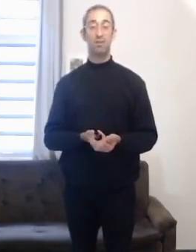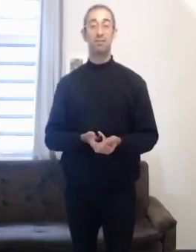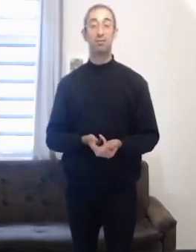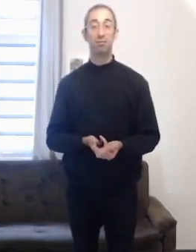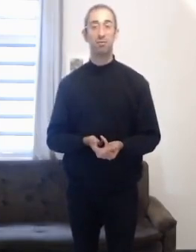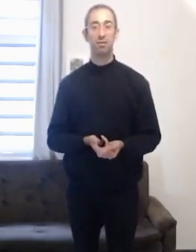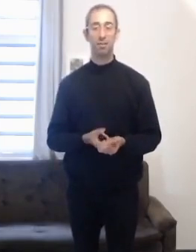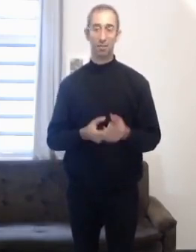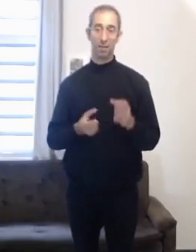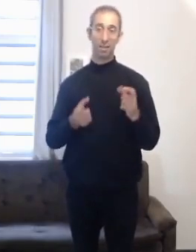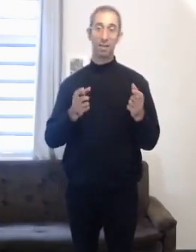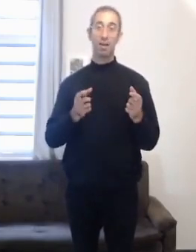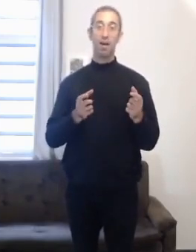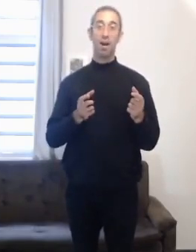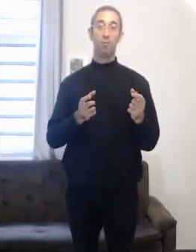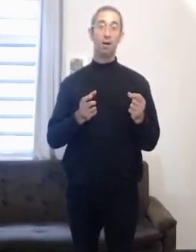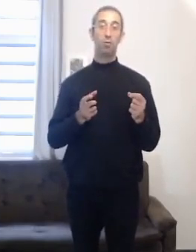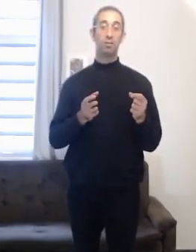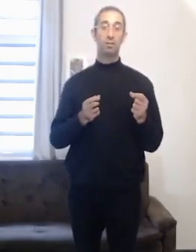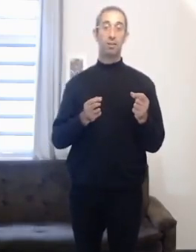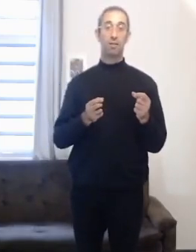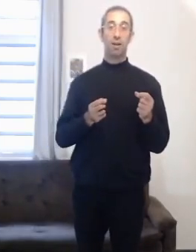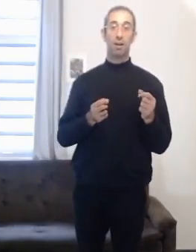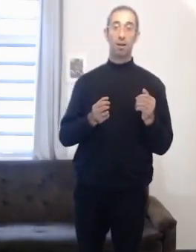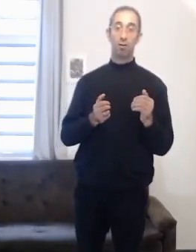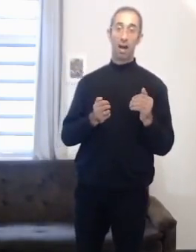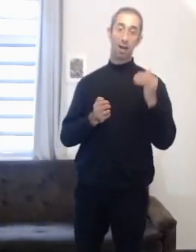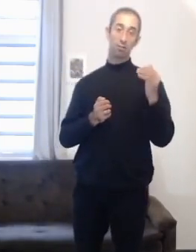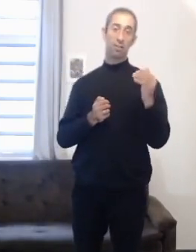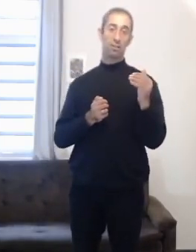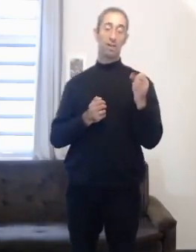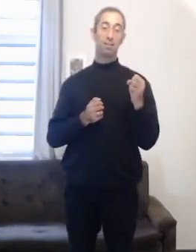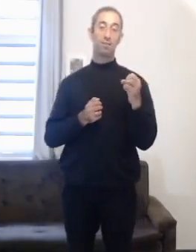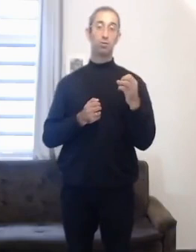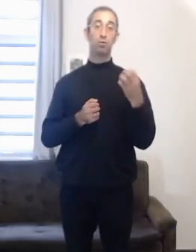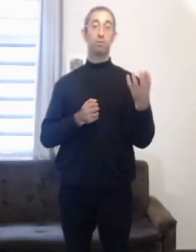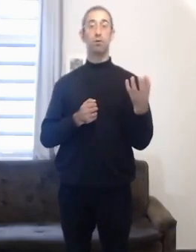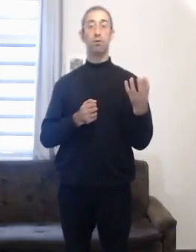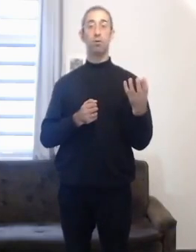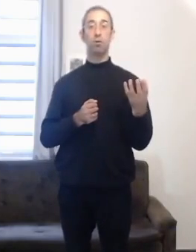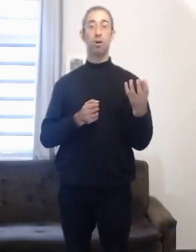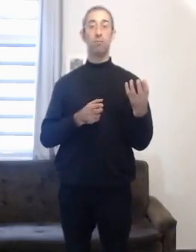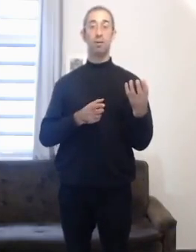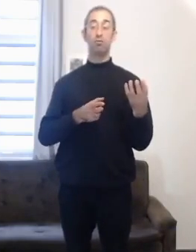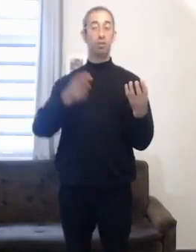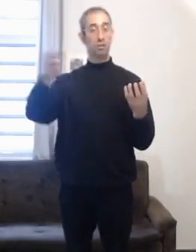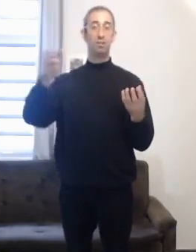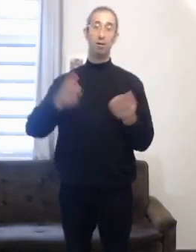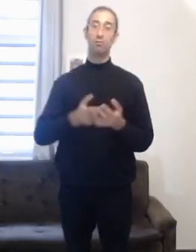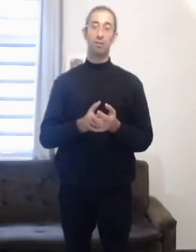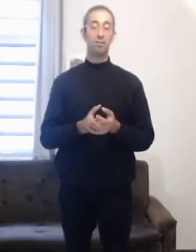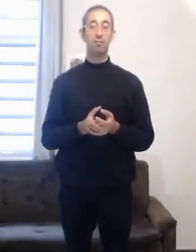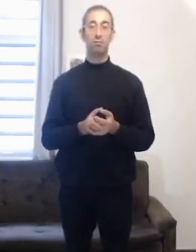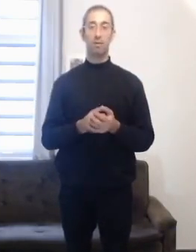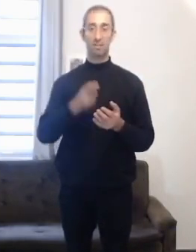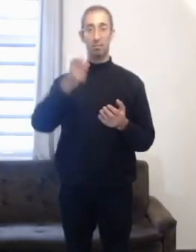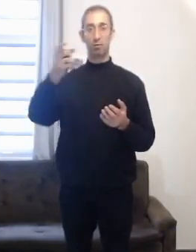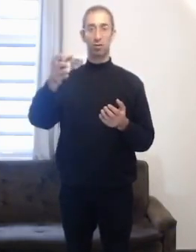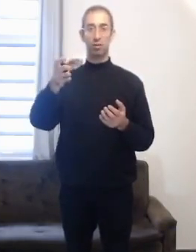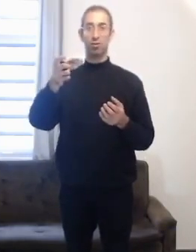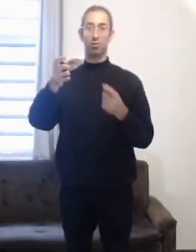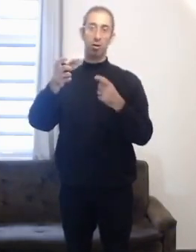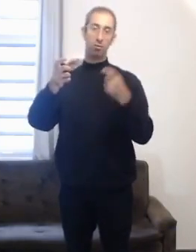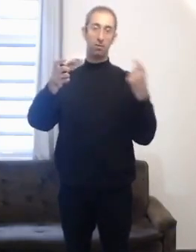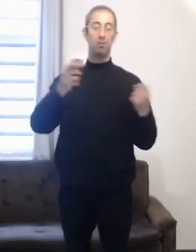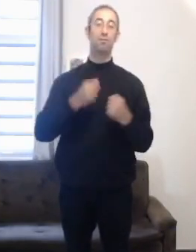terá acontecido. Você vê que é uma coisa, assim, na causa necessária, às vezes o Y ocorre, mas o X não aconteceu. Mas